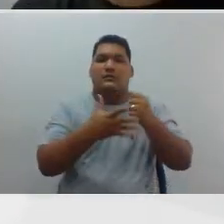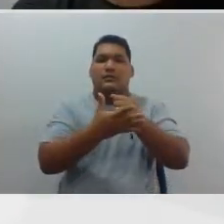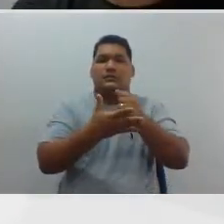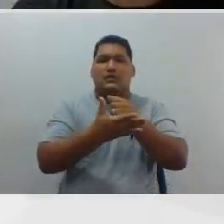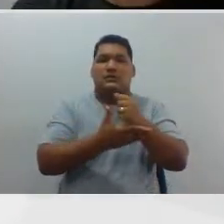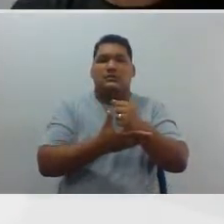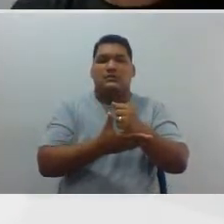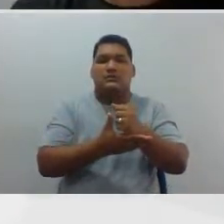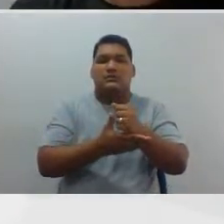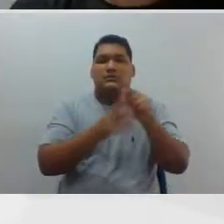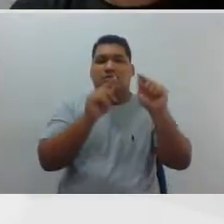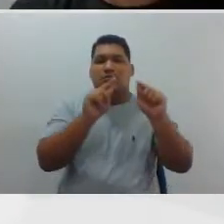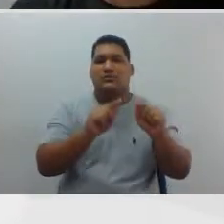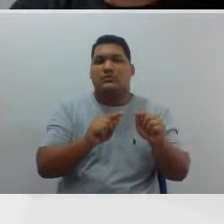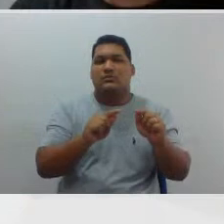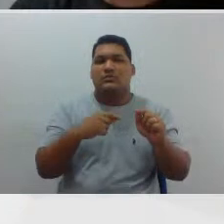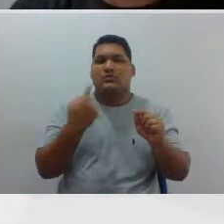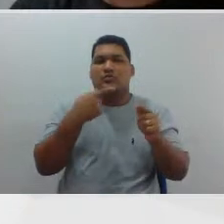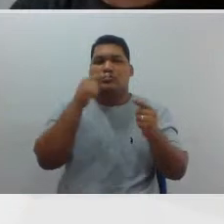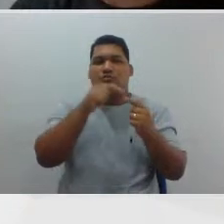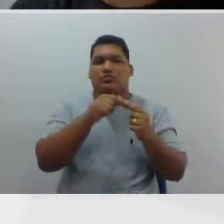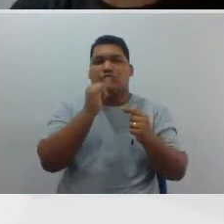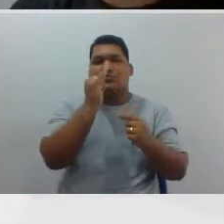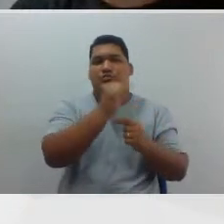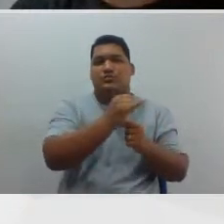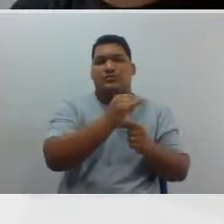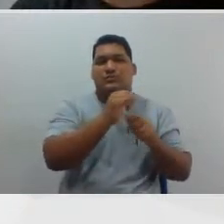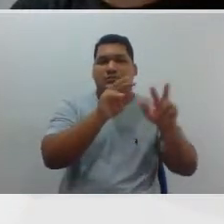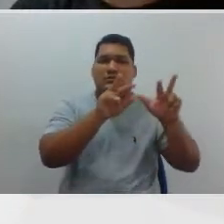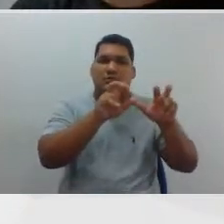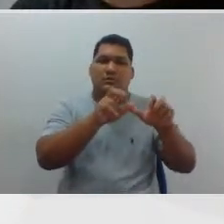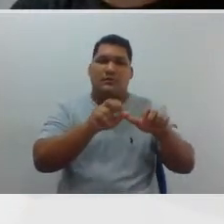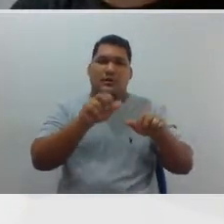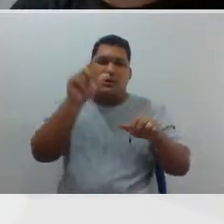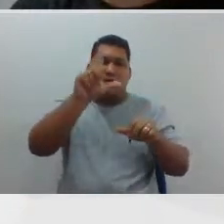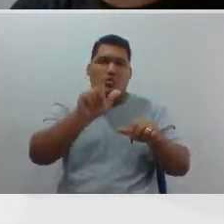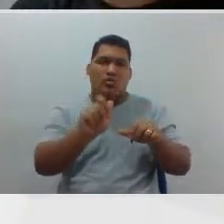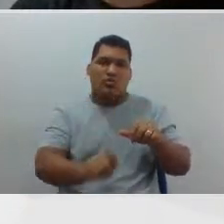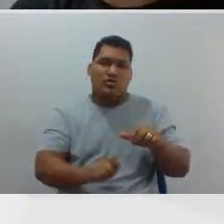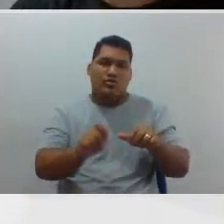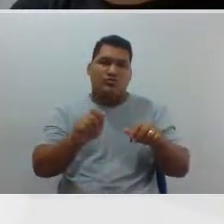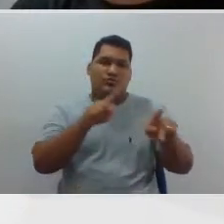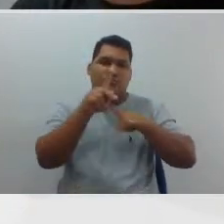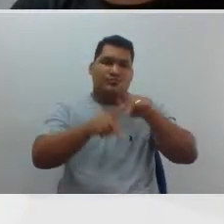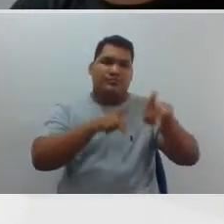que eu chamo de algoritmos populacionais. Exemplo,